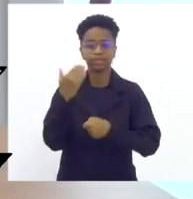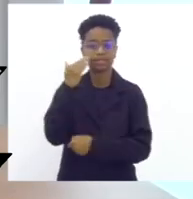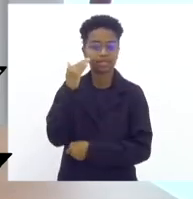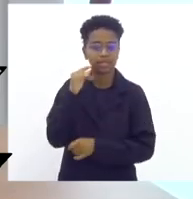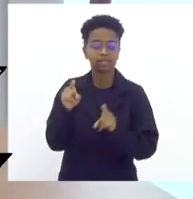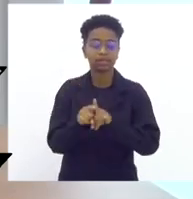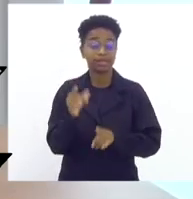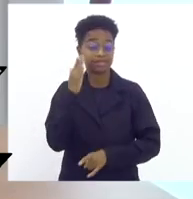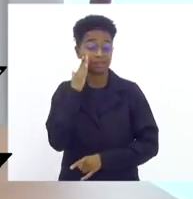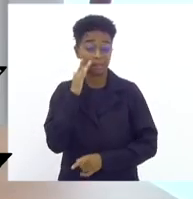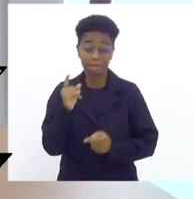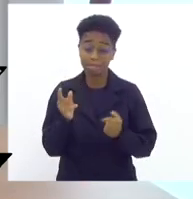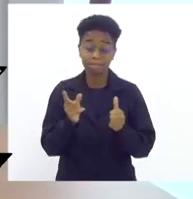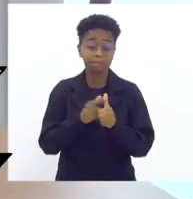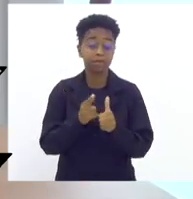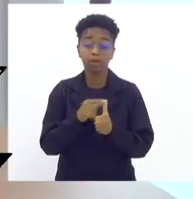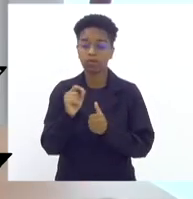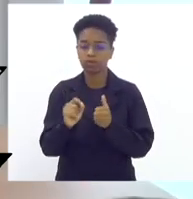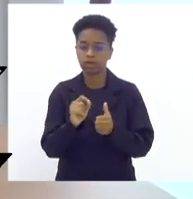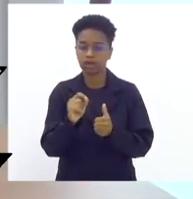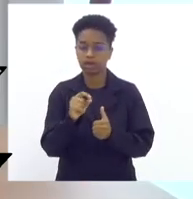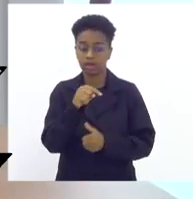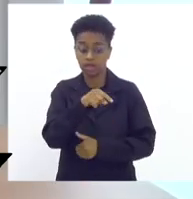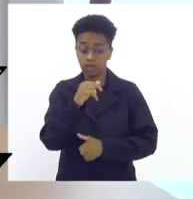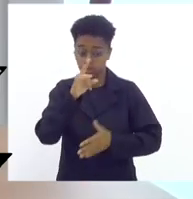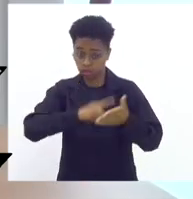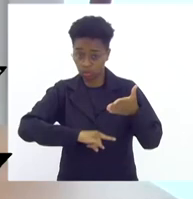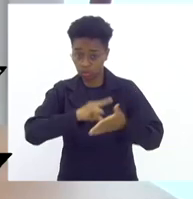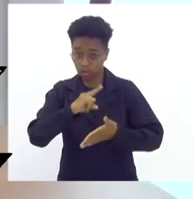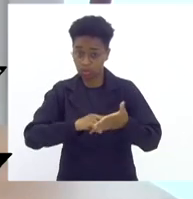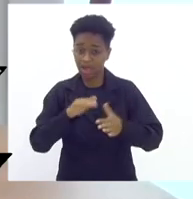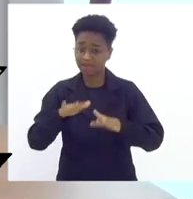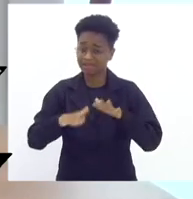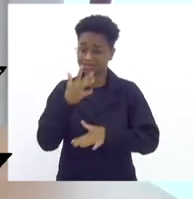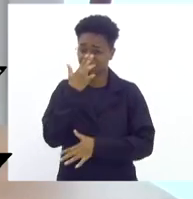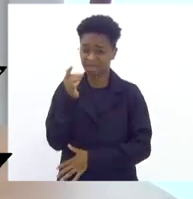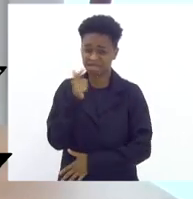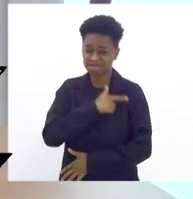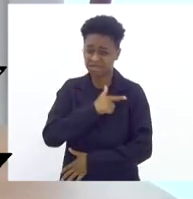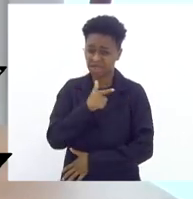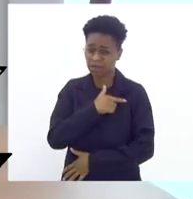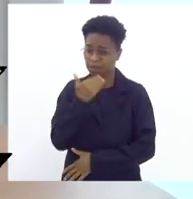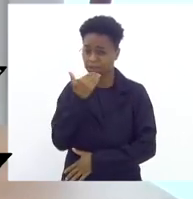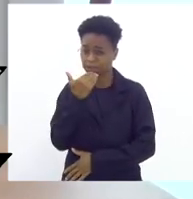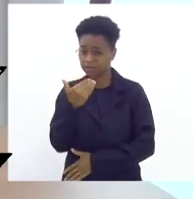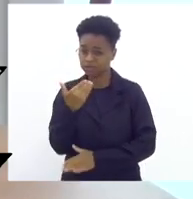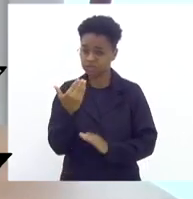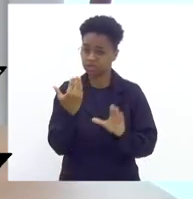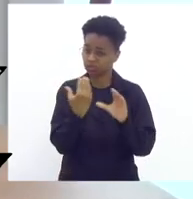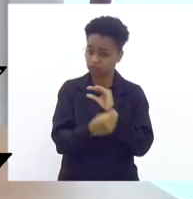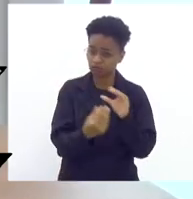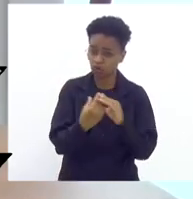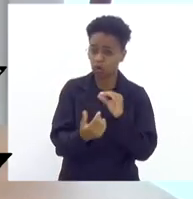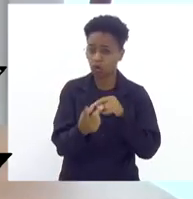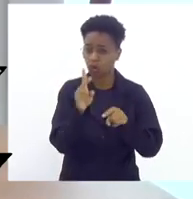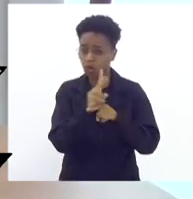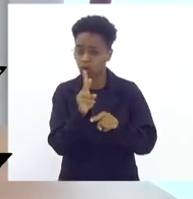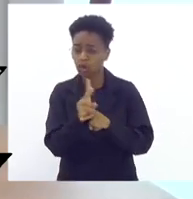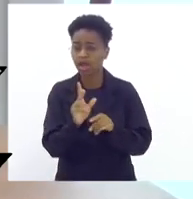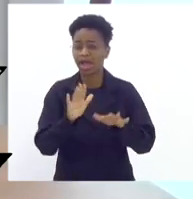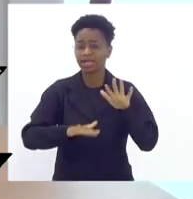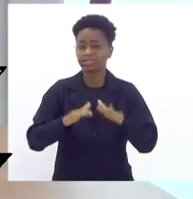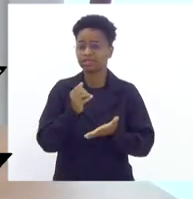no primeiro momento que aquele documento né às vezes meio feinho a solicitação de refúgio Às vezes a carteira